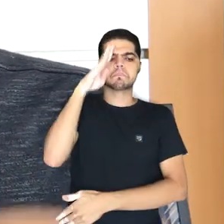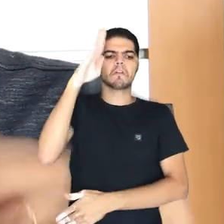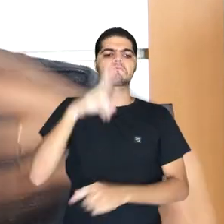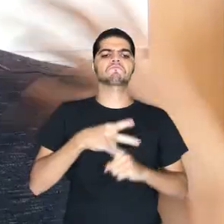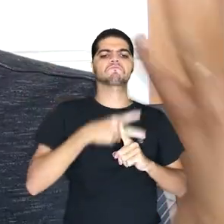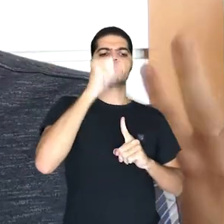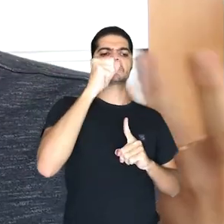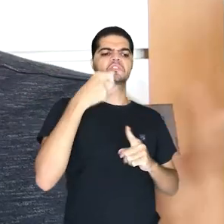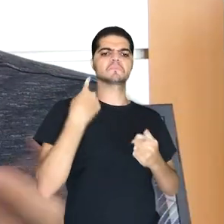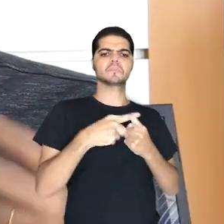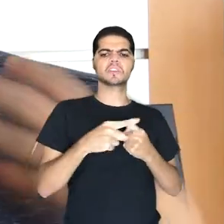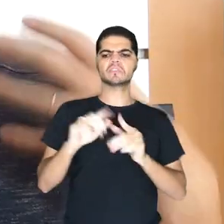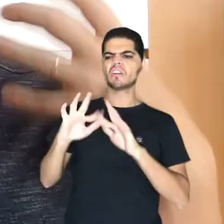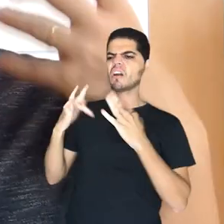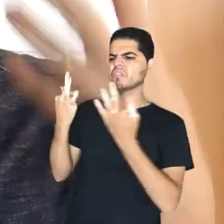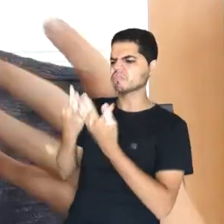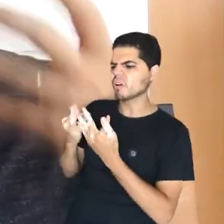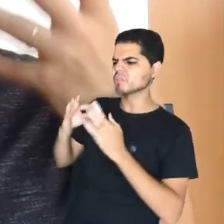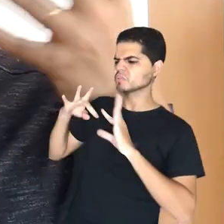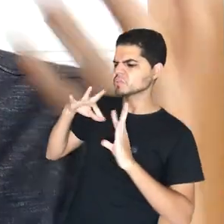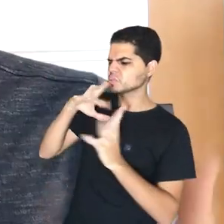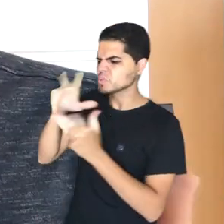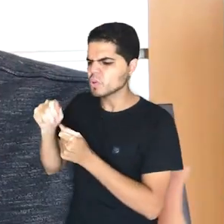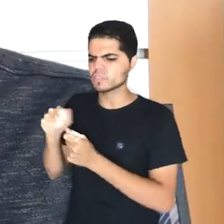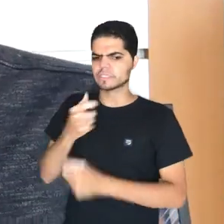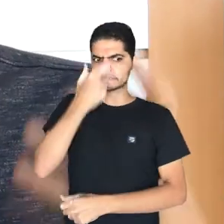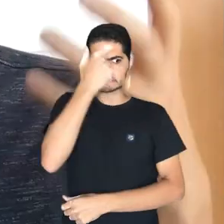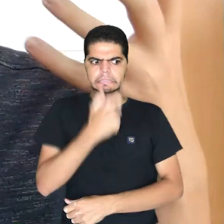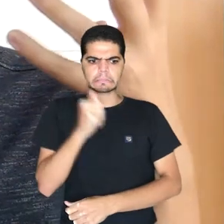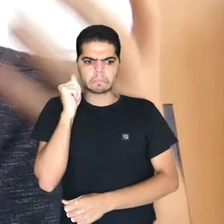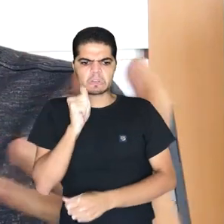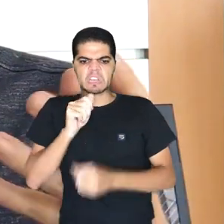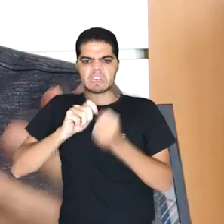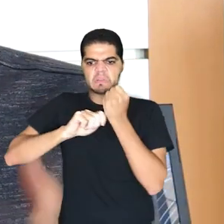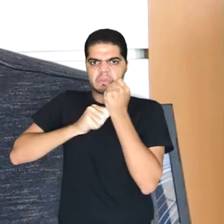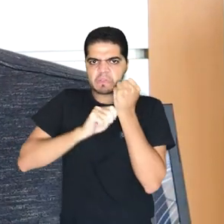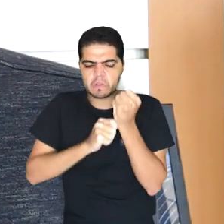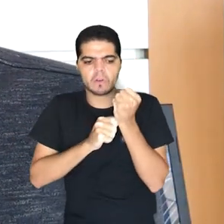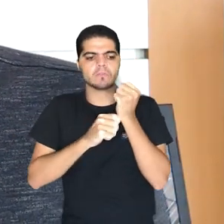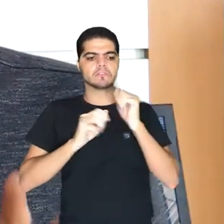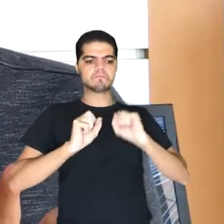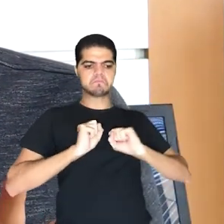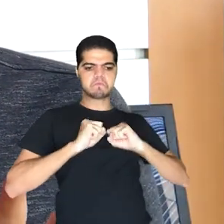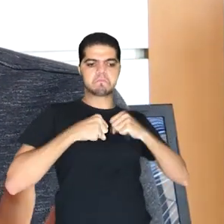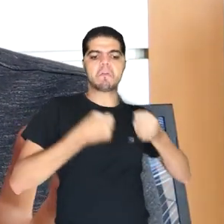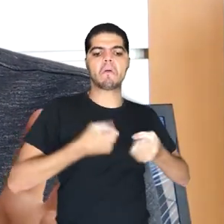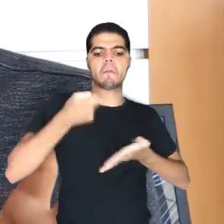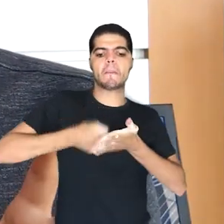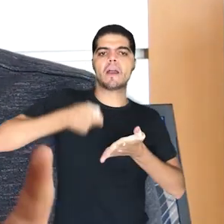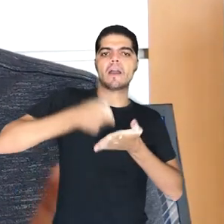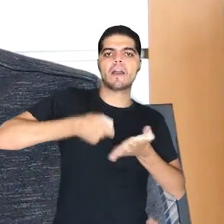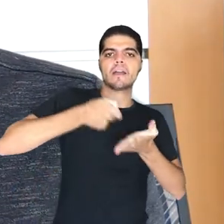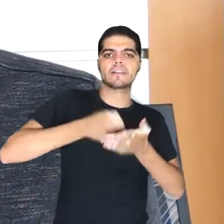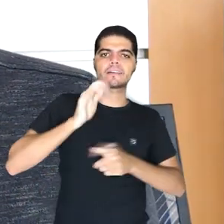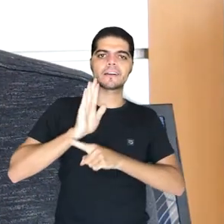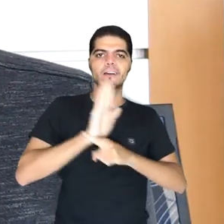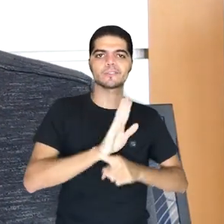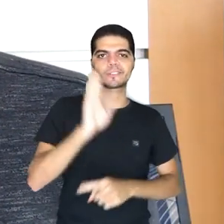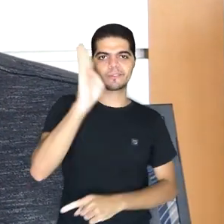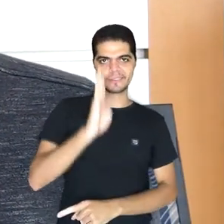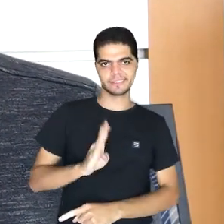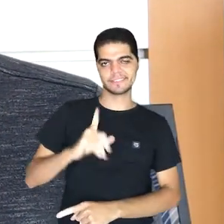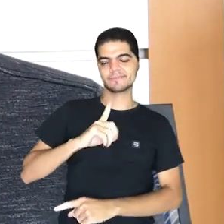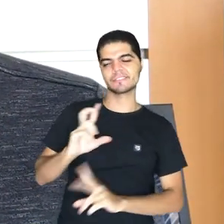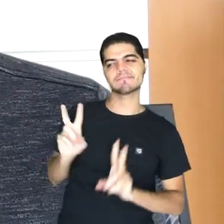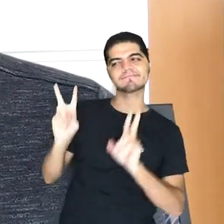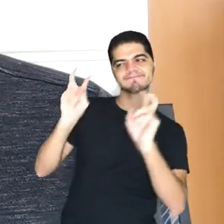figura que abandonou tudo, inclusive a sua própria identidade, para lutar pelo Brasil. Então tinha esse enredo romântico em